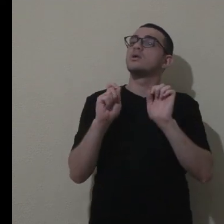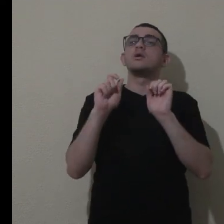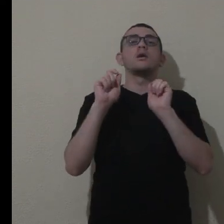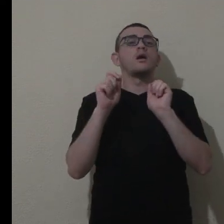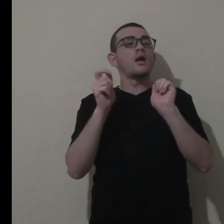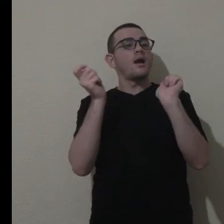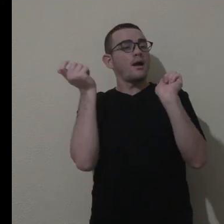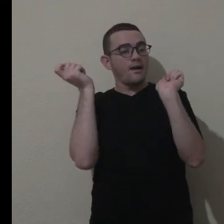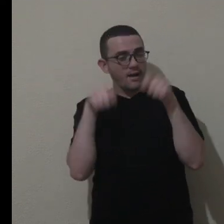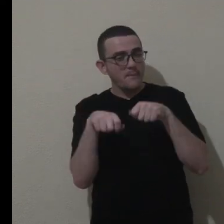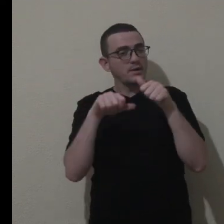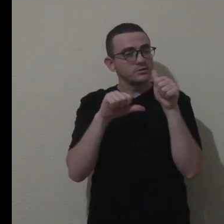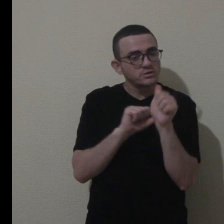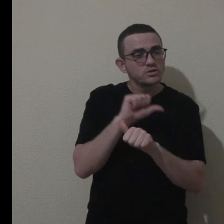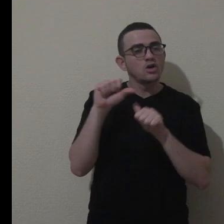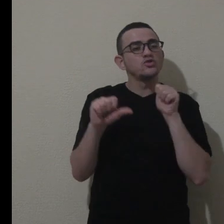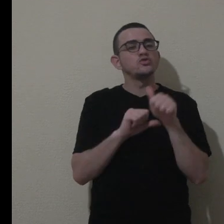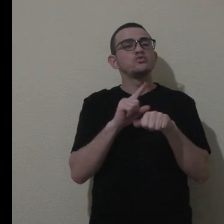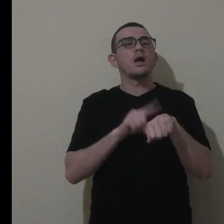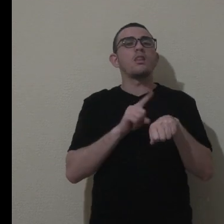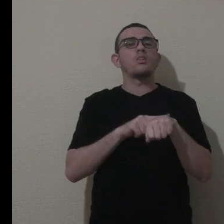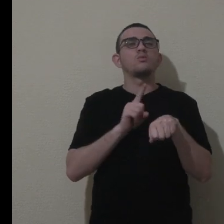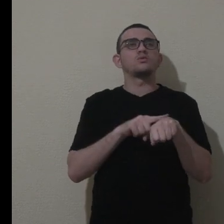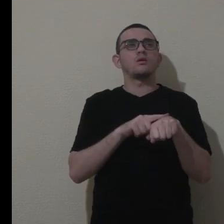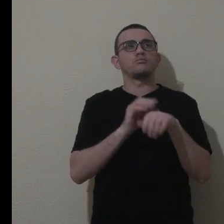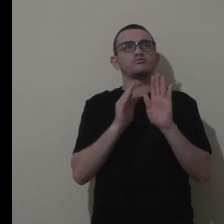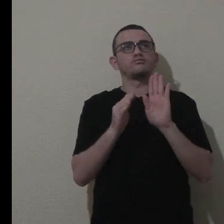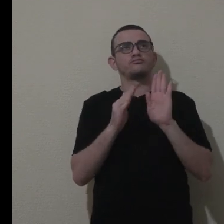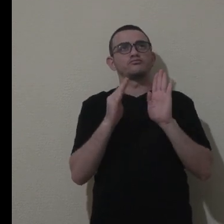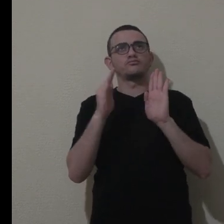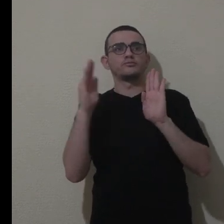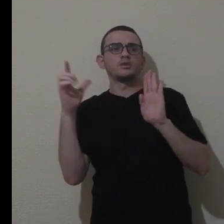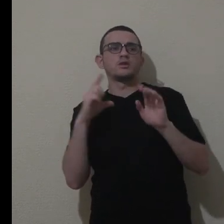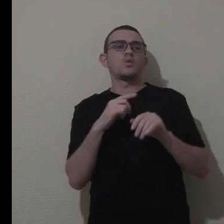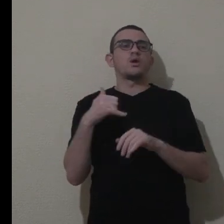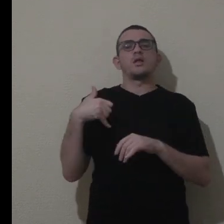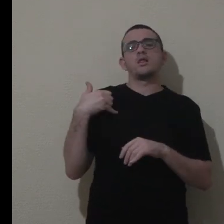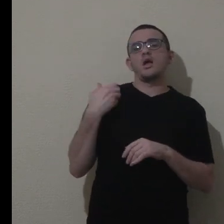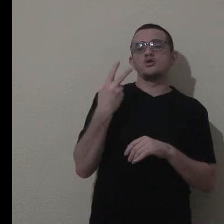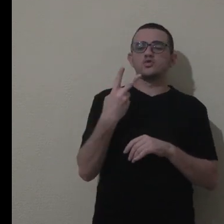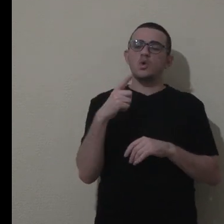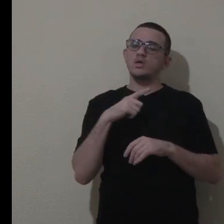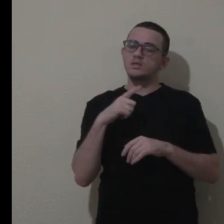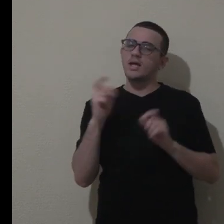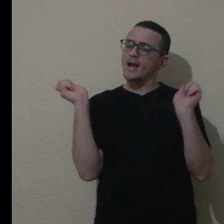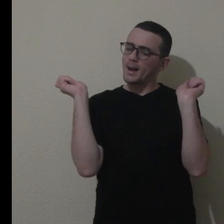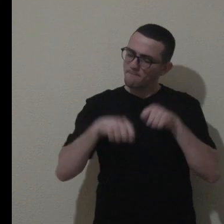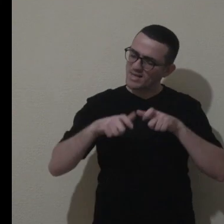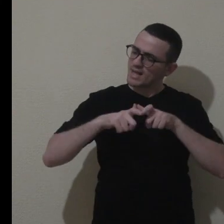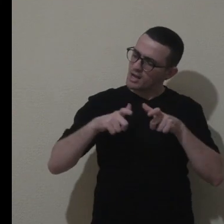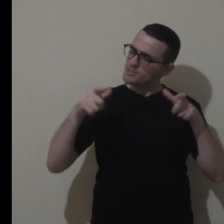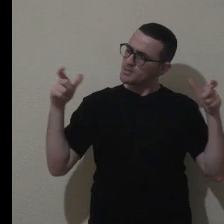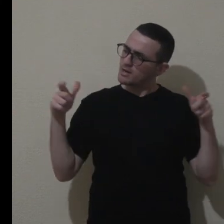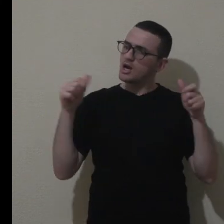cérebro mudar, né, com o tempo. Então, vocês vão ver, então, com 2 anos, ela tem uma capacidade